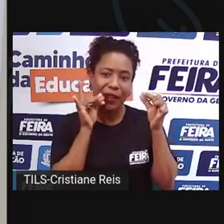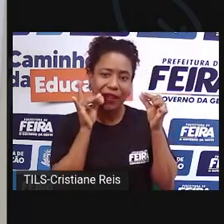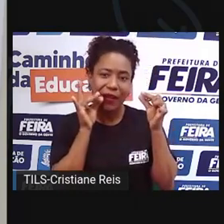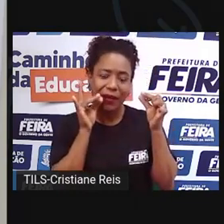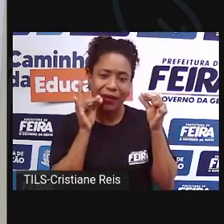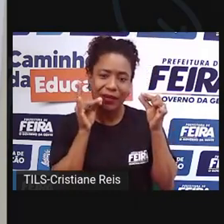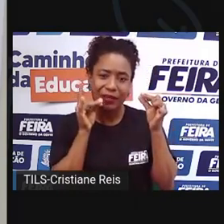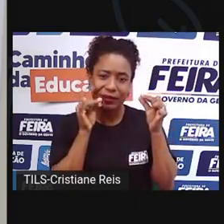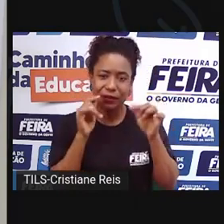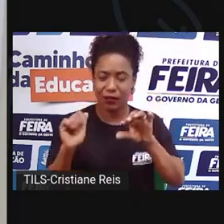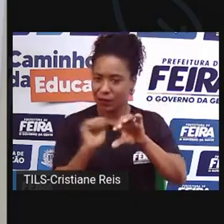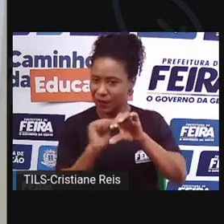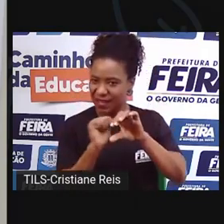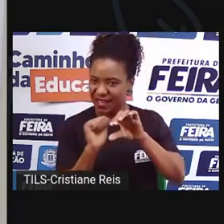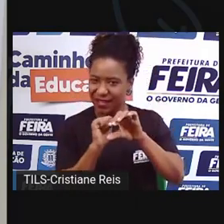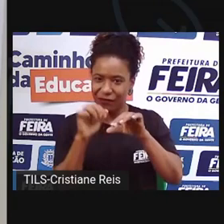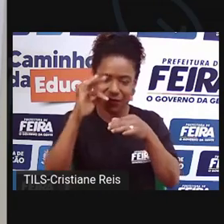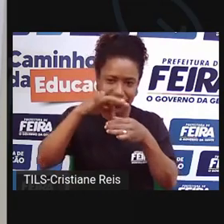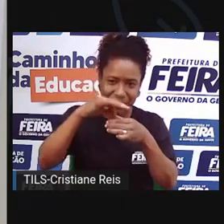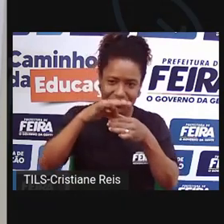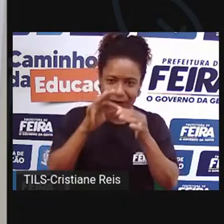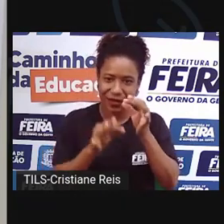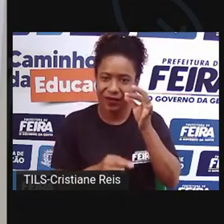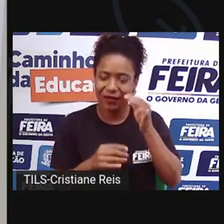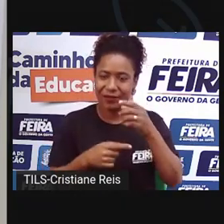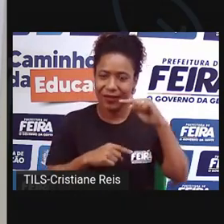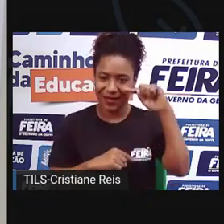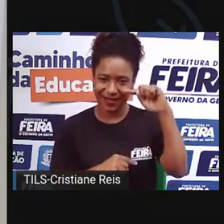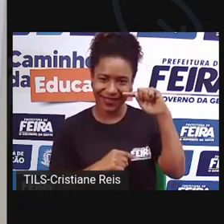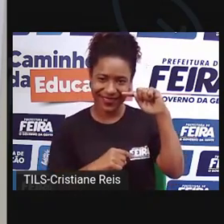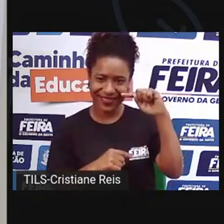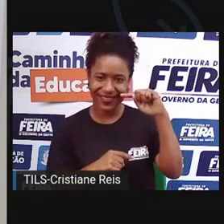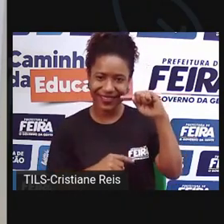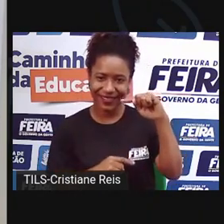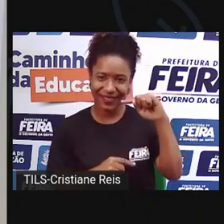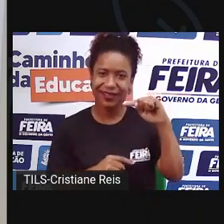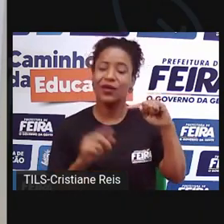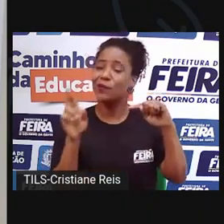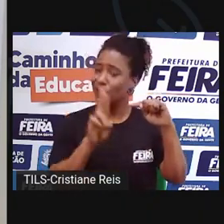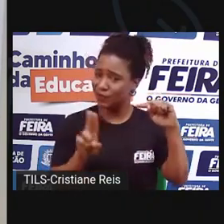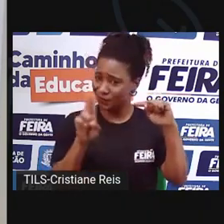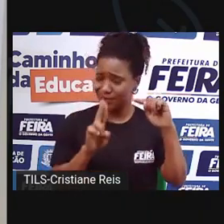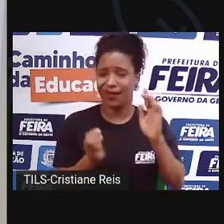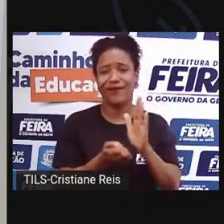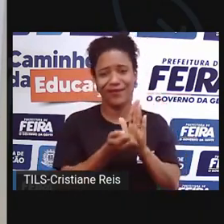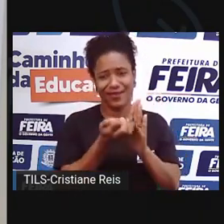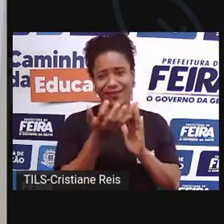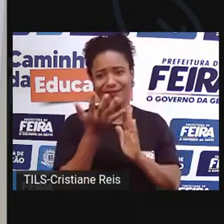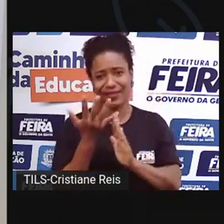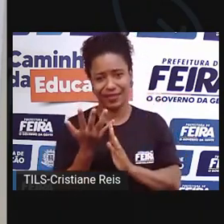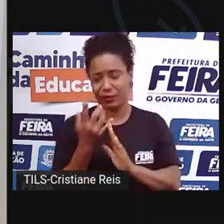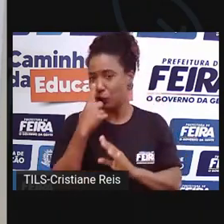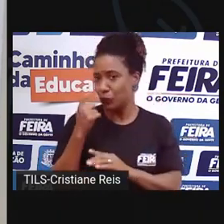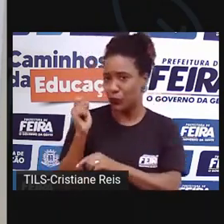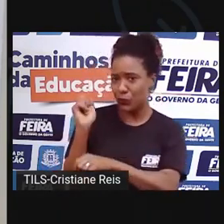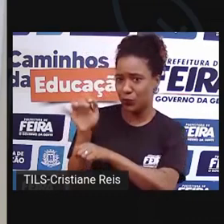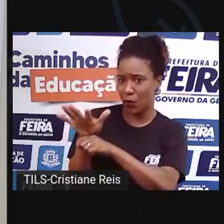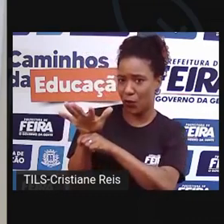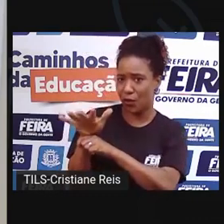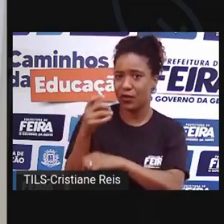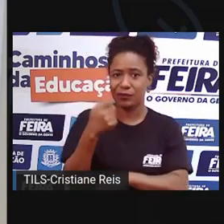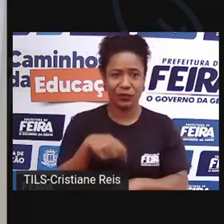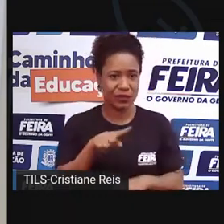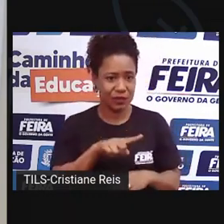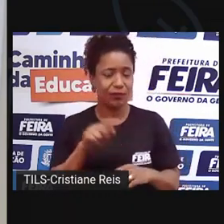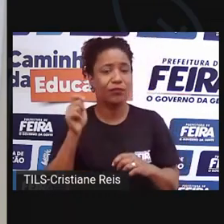que eu sempre lavo ele. Ele veio numa garrafinha. E dá para usar várias vezes. Esse aqui eu não preciso jogar fora. Eu